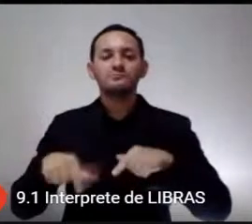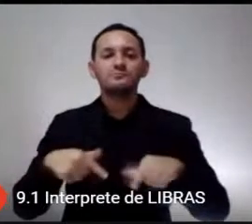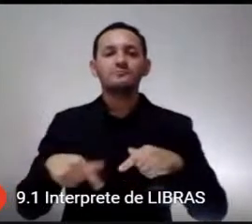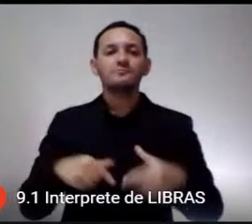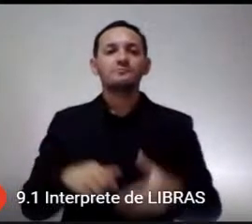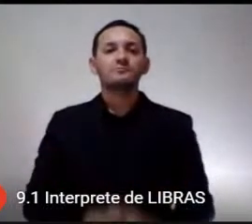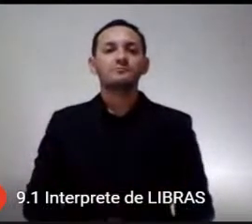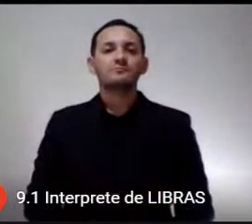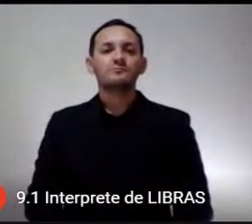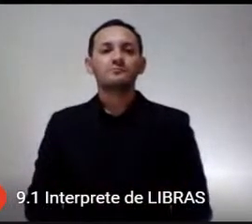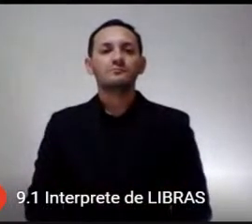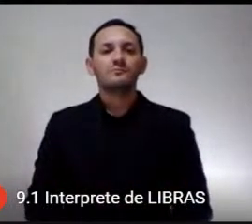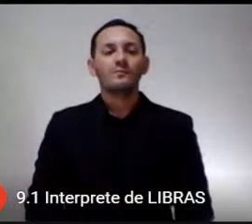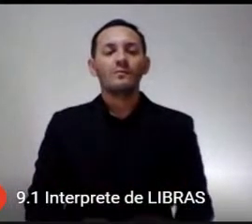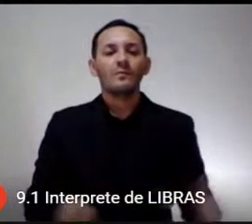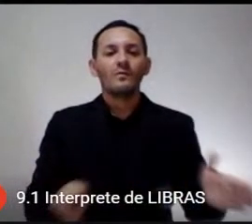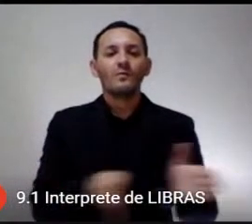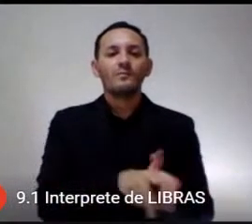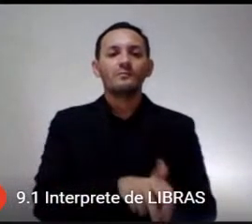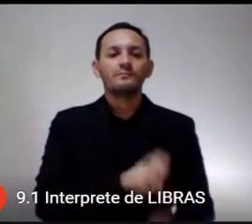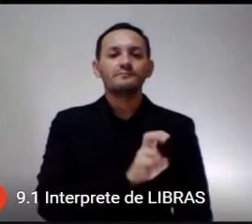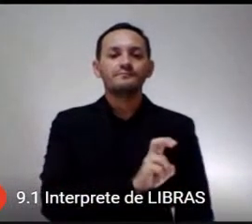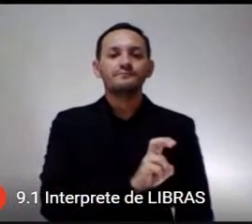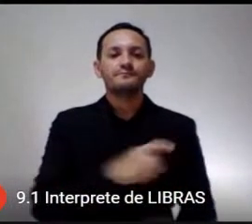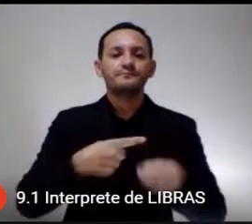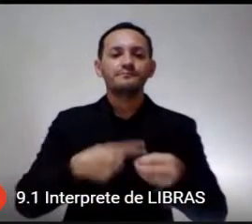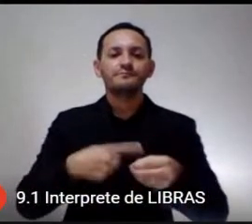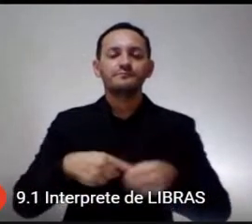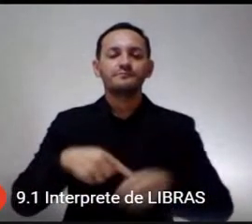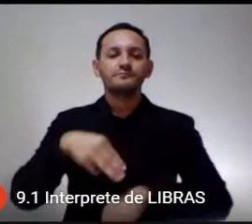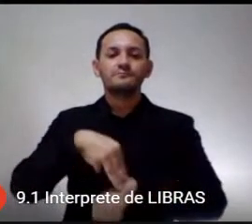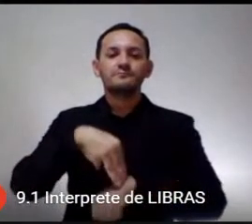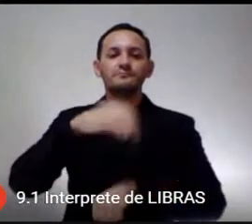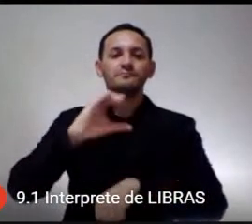quinta zona eleitoral com base em Miracema do Tocantins.